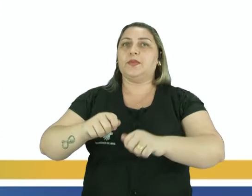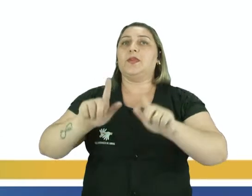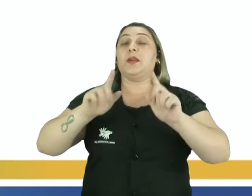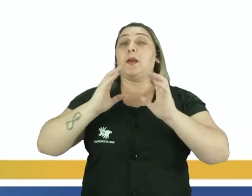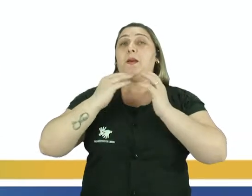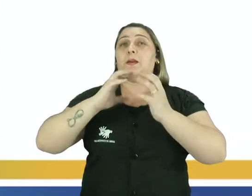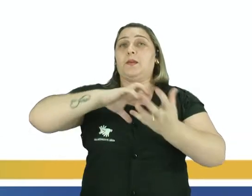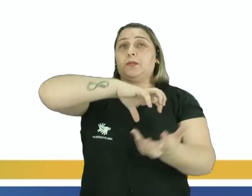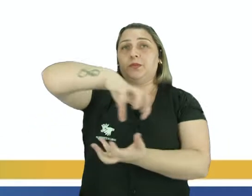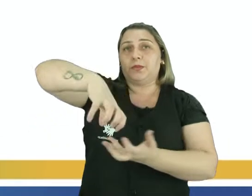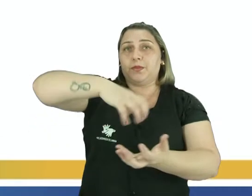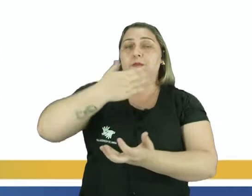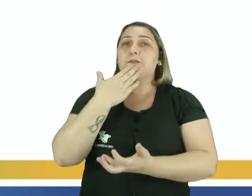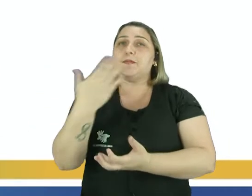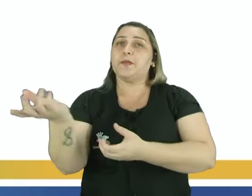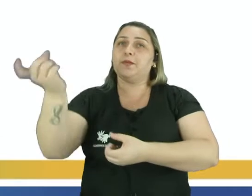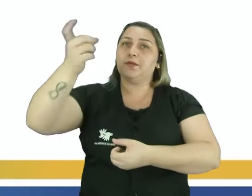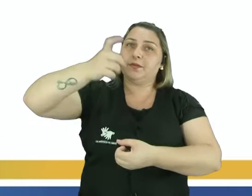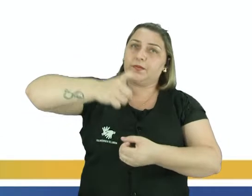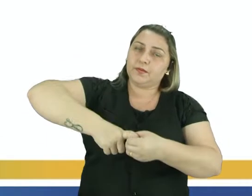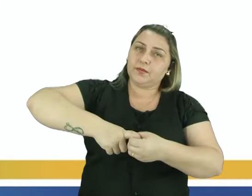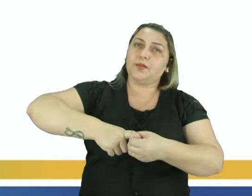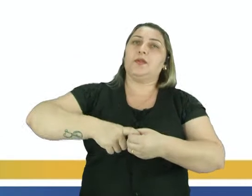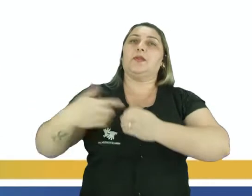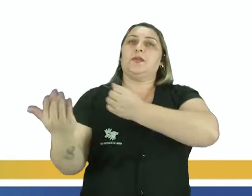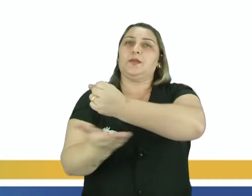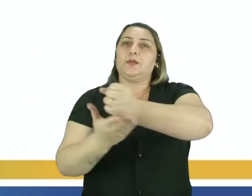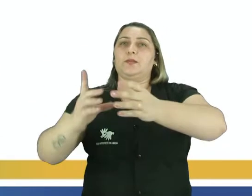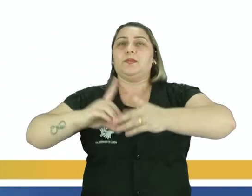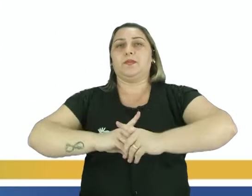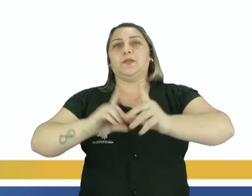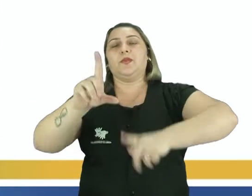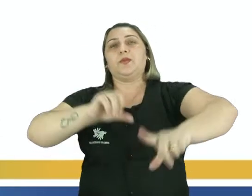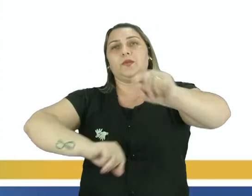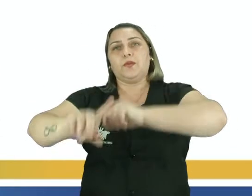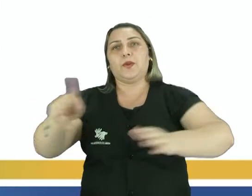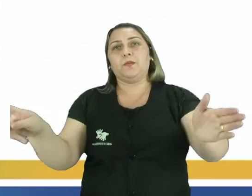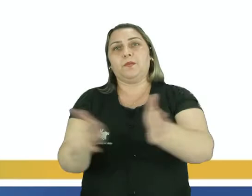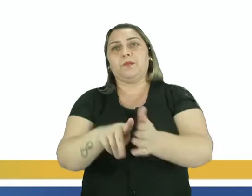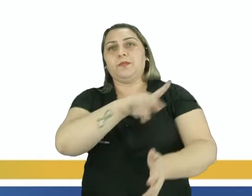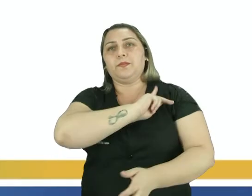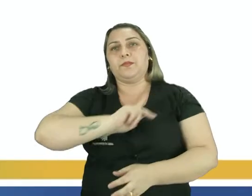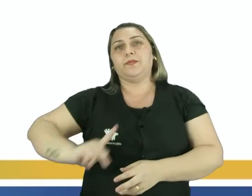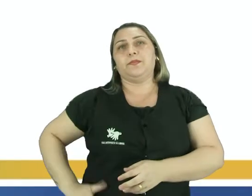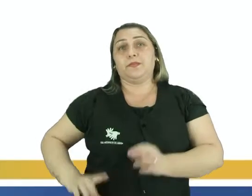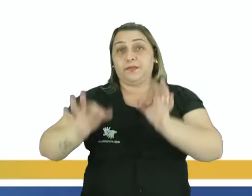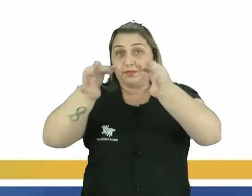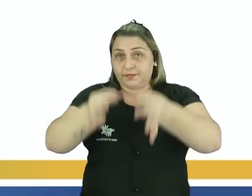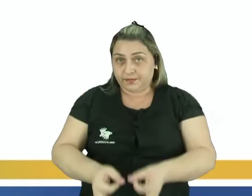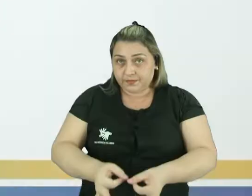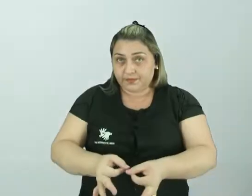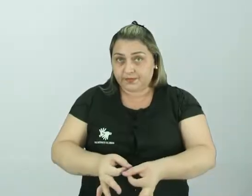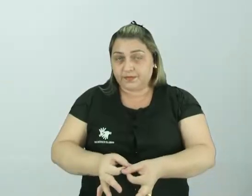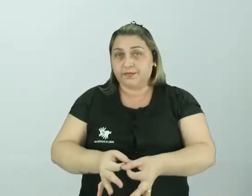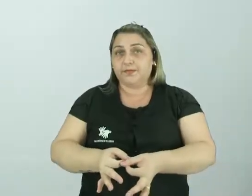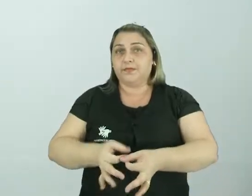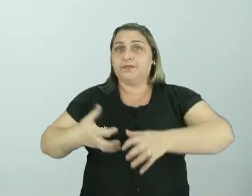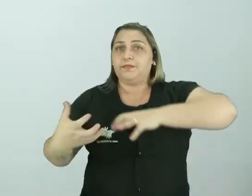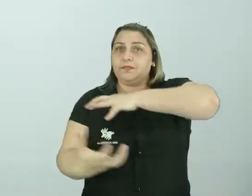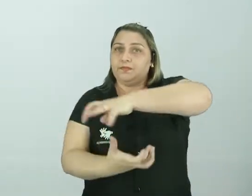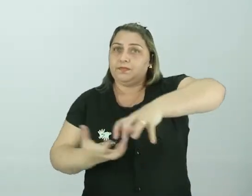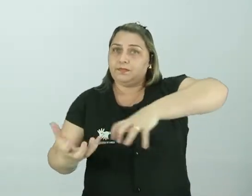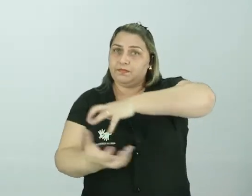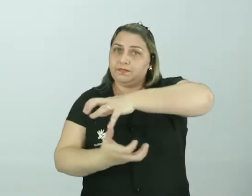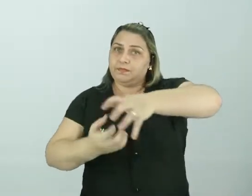e pedir a volta dessa base da democracia, que é você escolher o seu próprio presidente, certo? Então, vai ser um movimento que vai